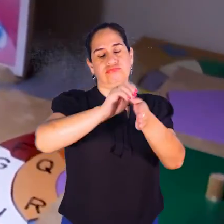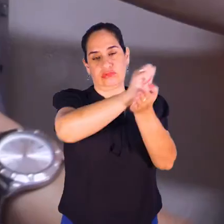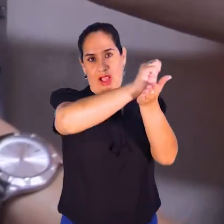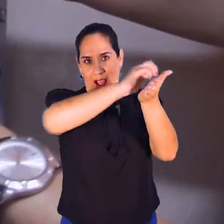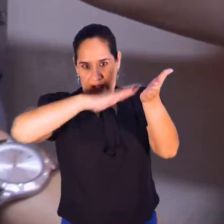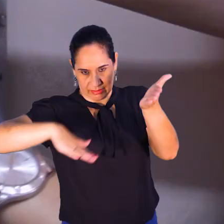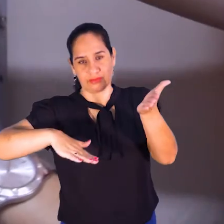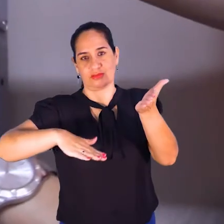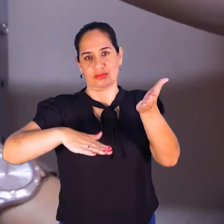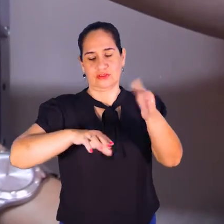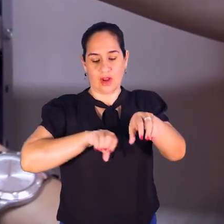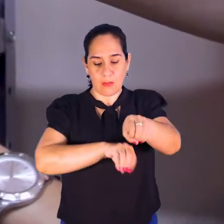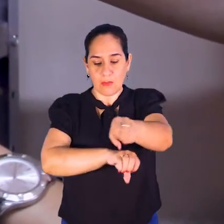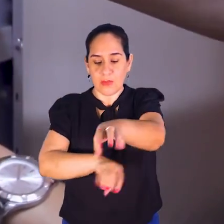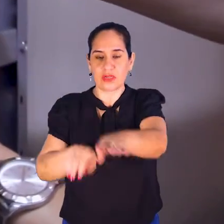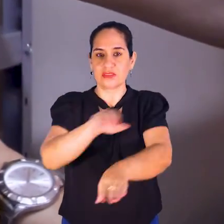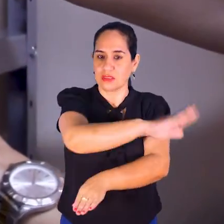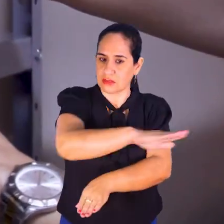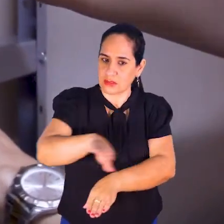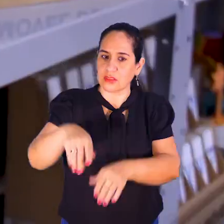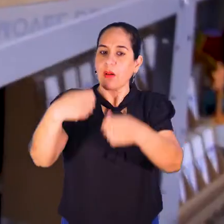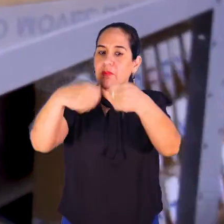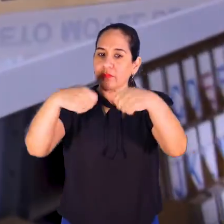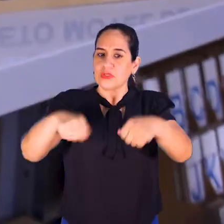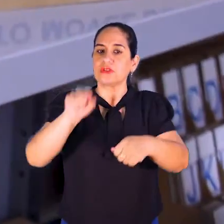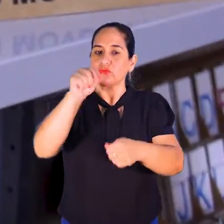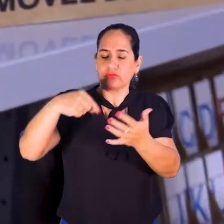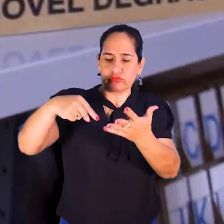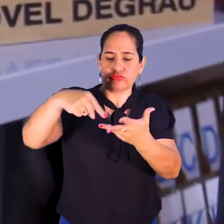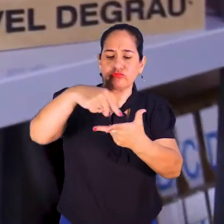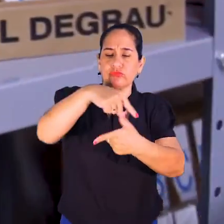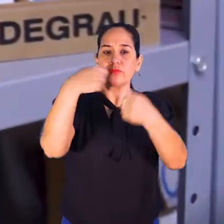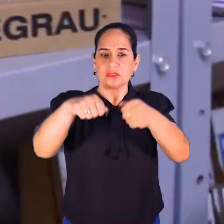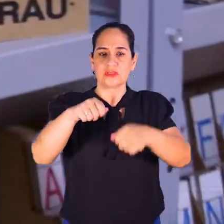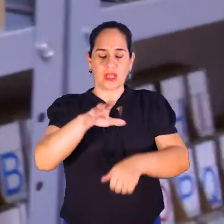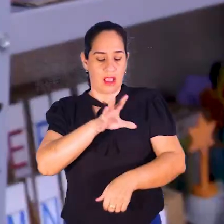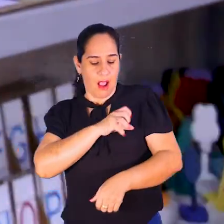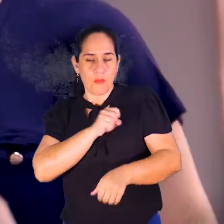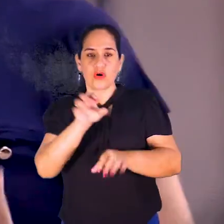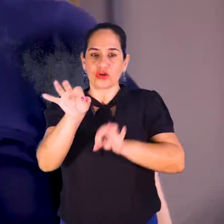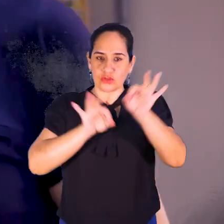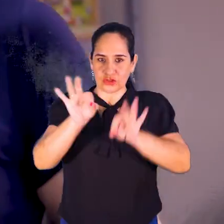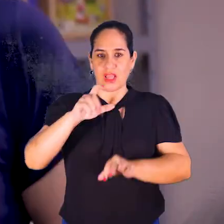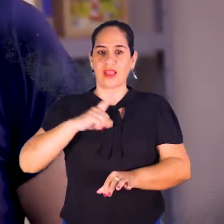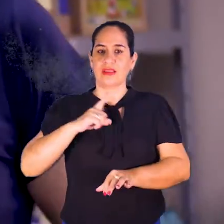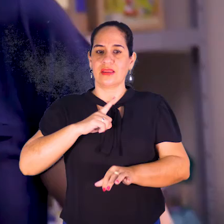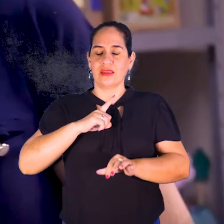as propostas, as atividades para trabalhar o que cada um necessita. Então foi construído com muito amor